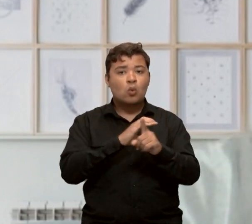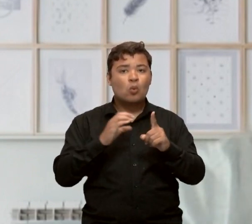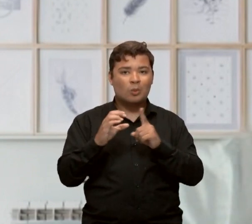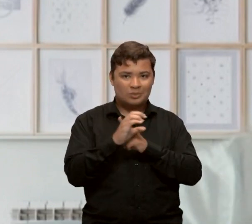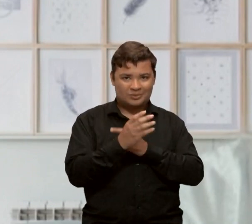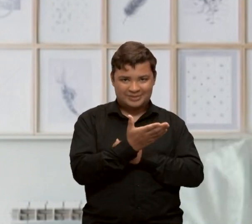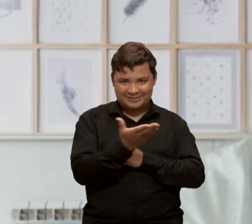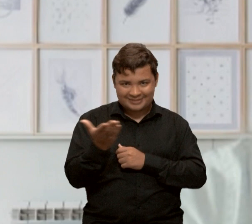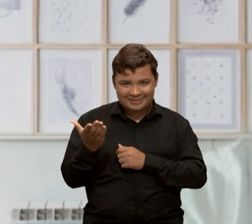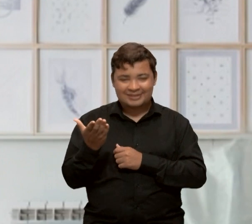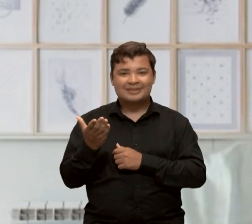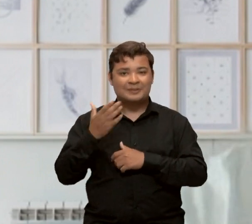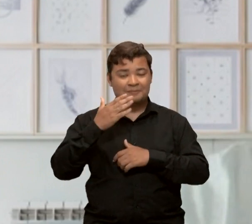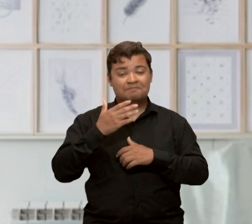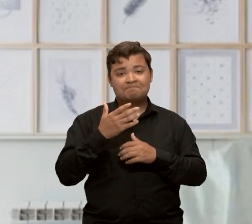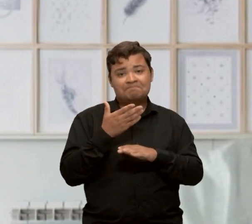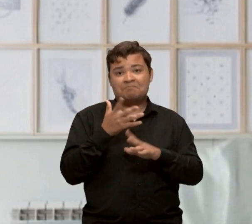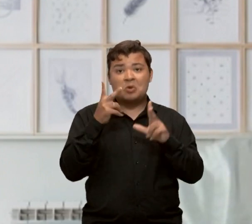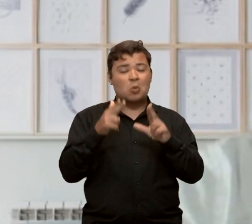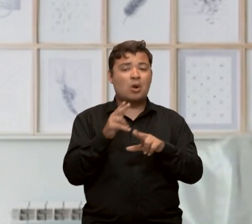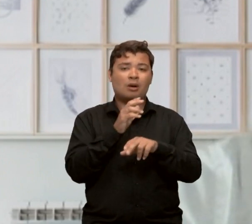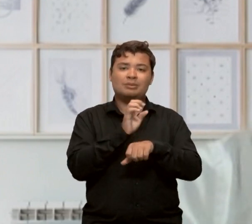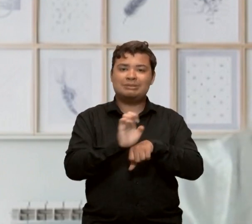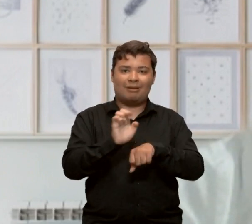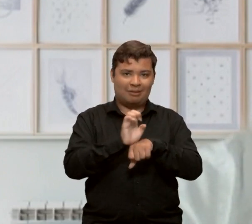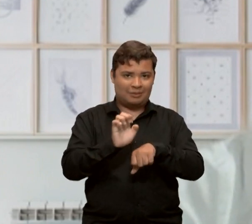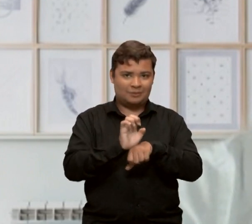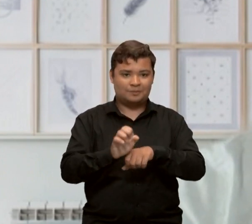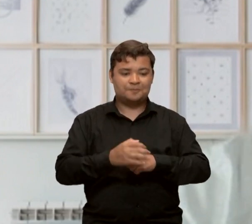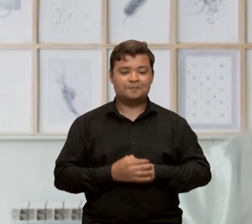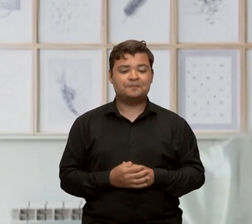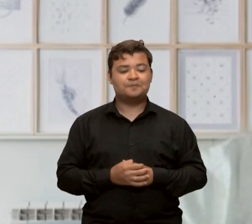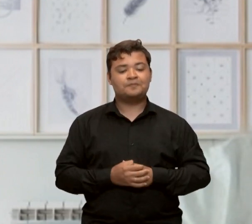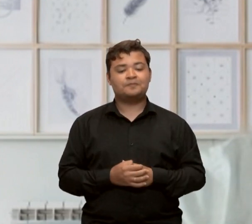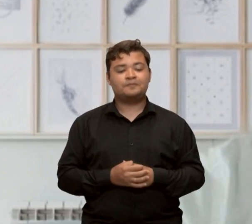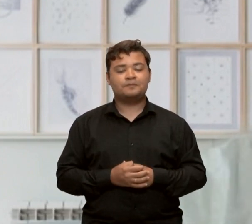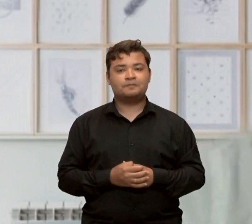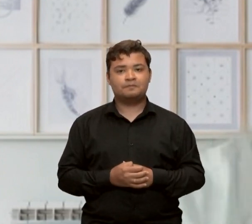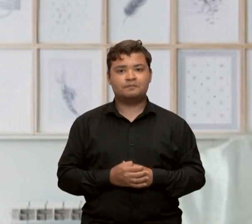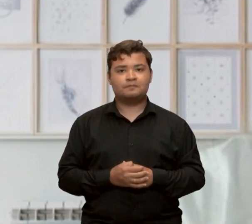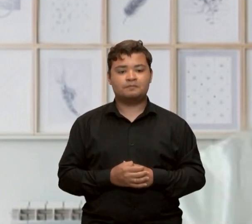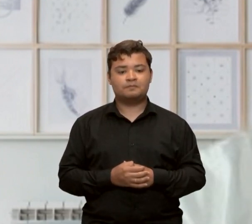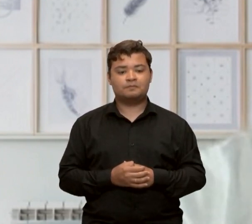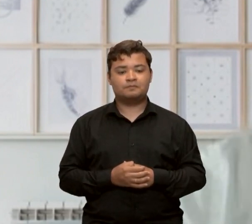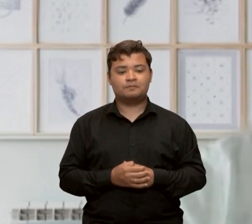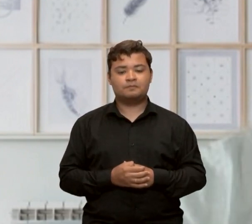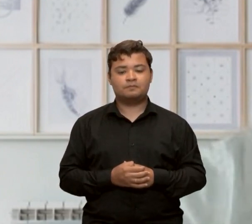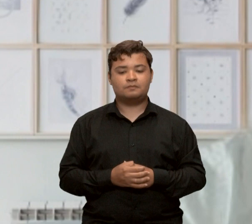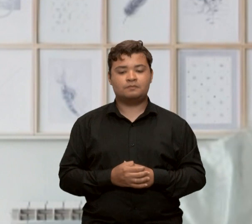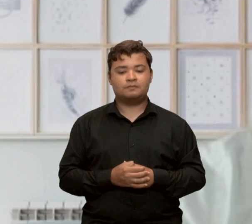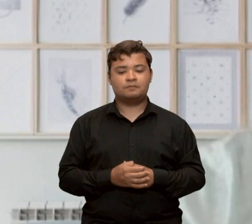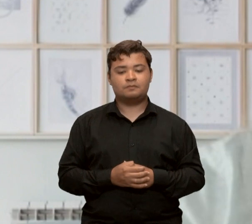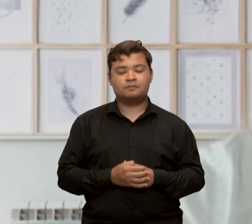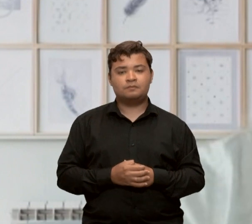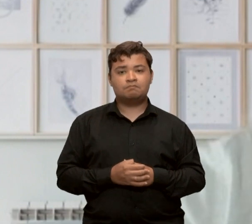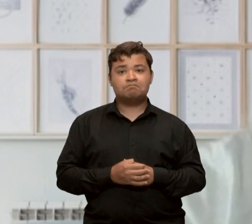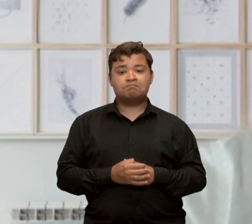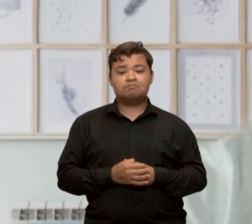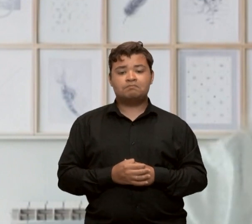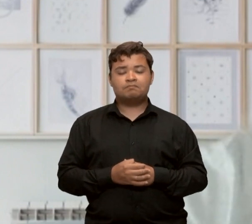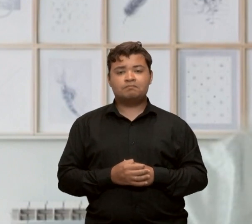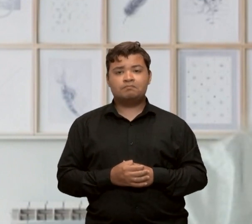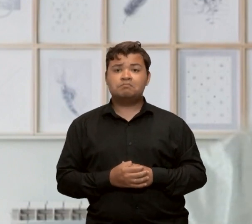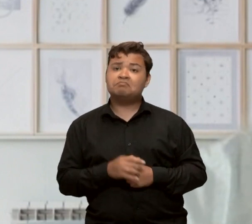exercício profissional, né, como se fosse um estágio. Então, é uma